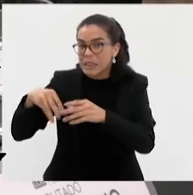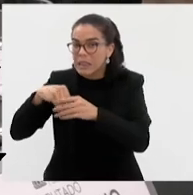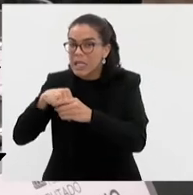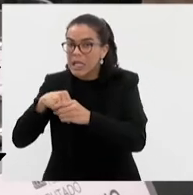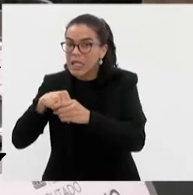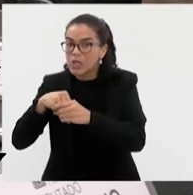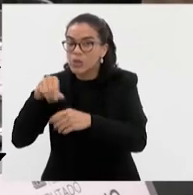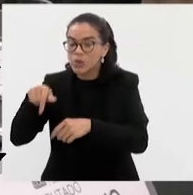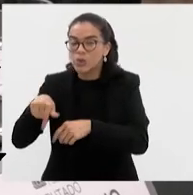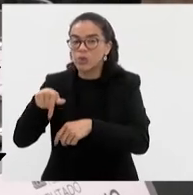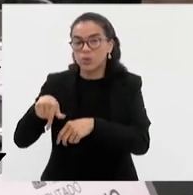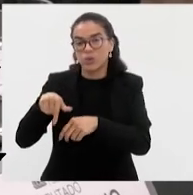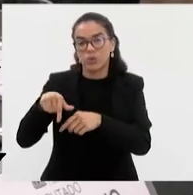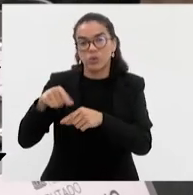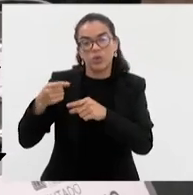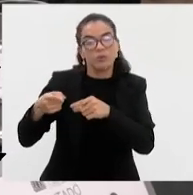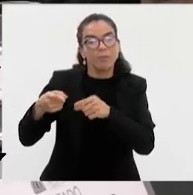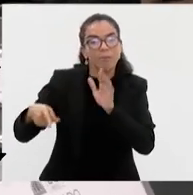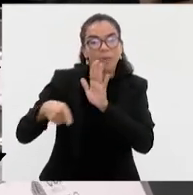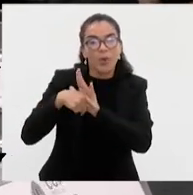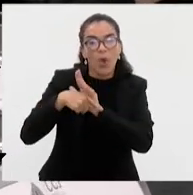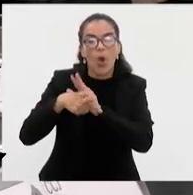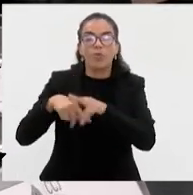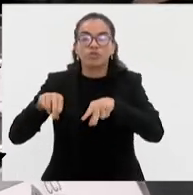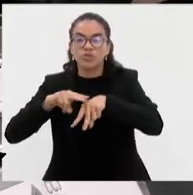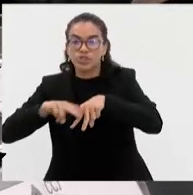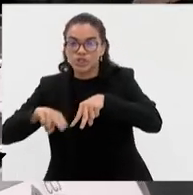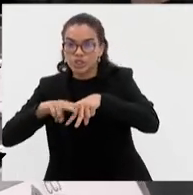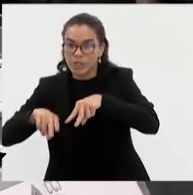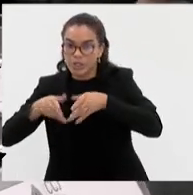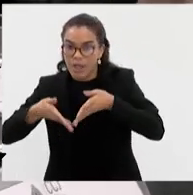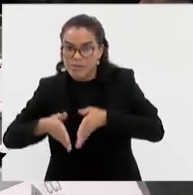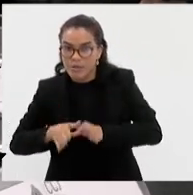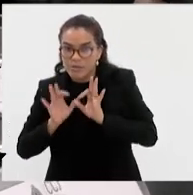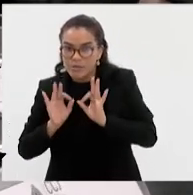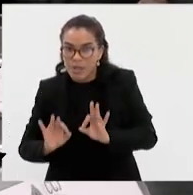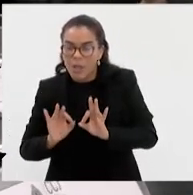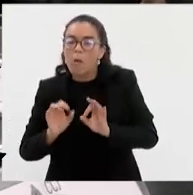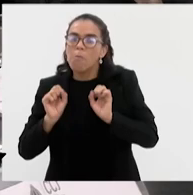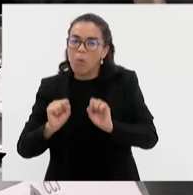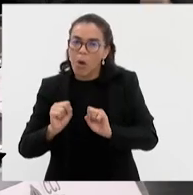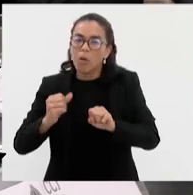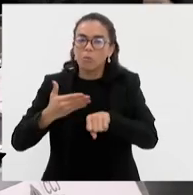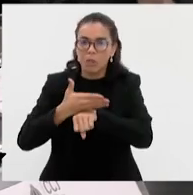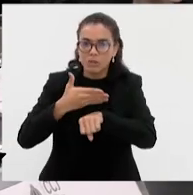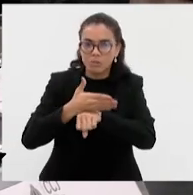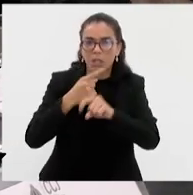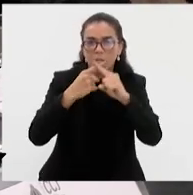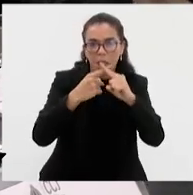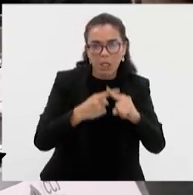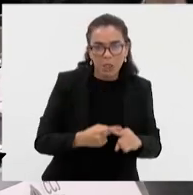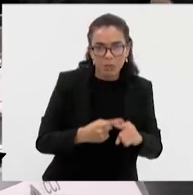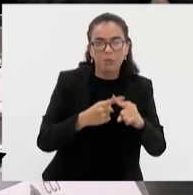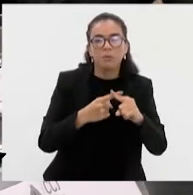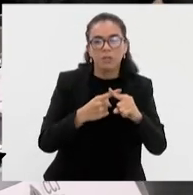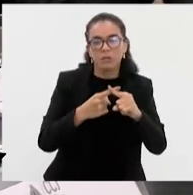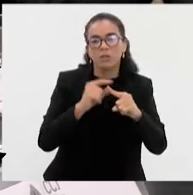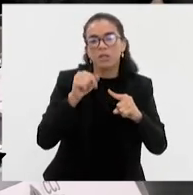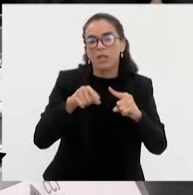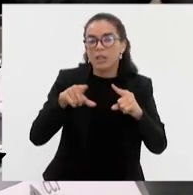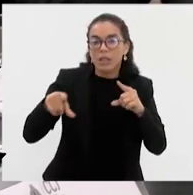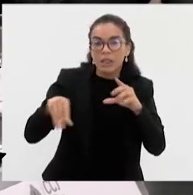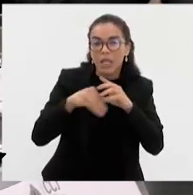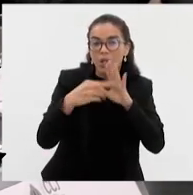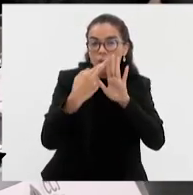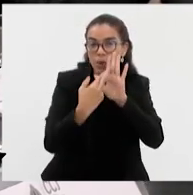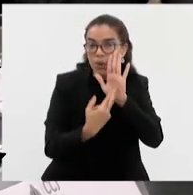sexo biológico que ela nasceu. Uma pessoa trans, mas que pode participar das competições dentro do